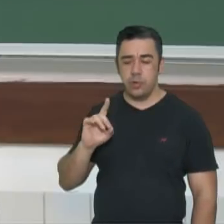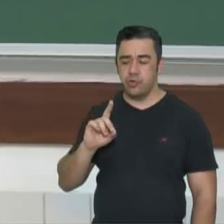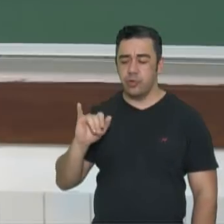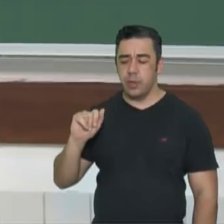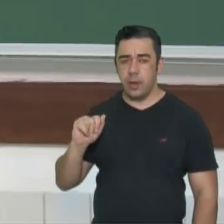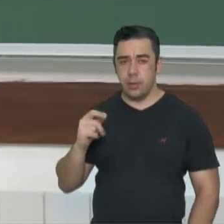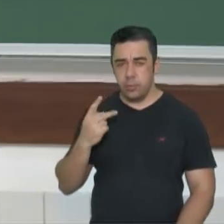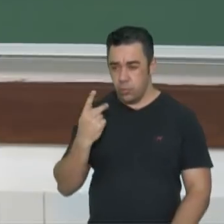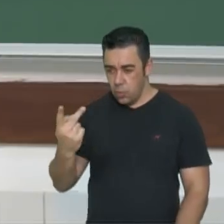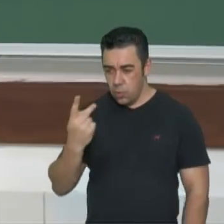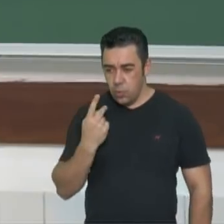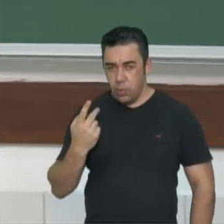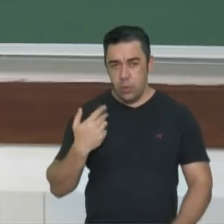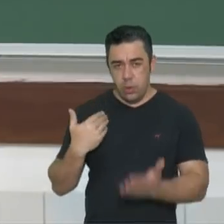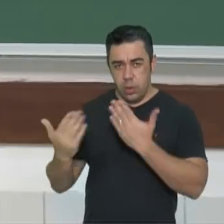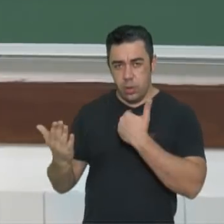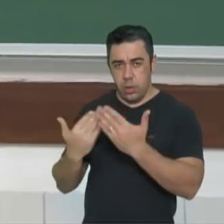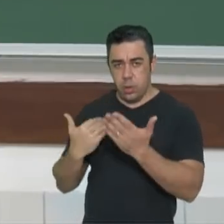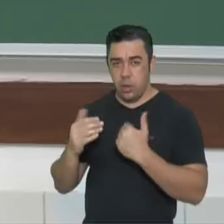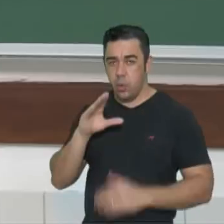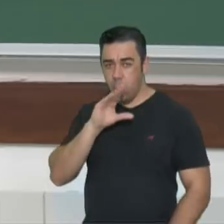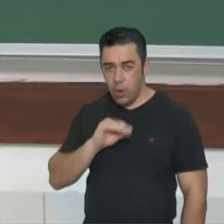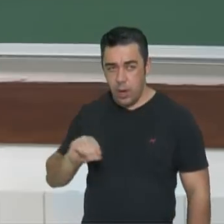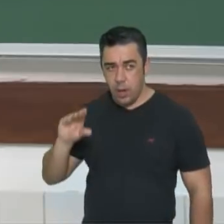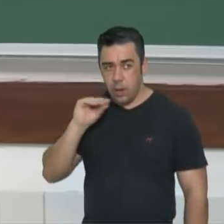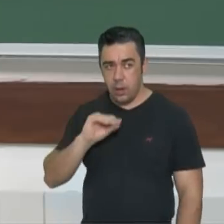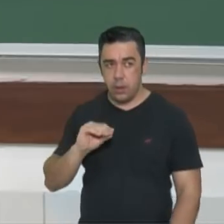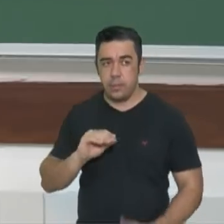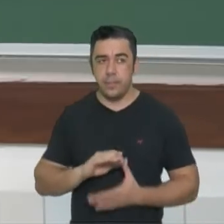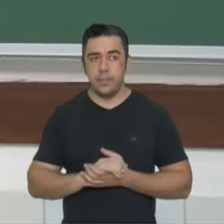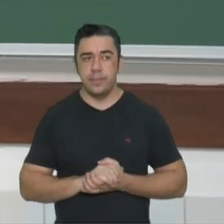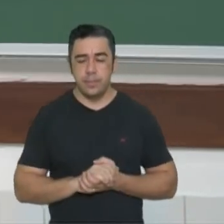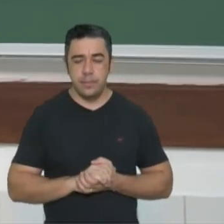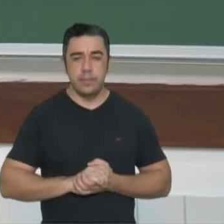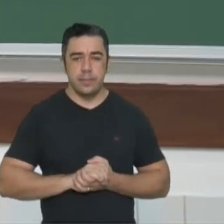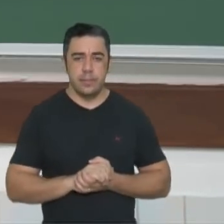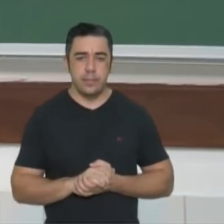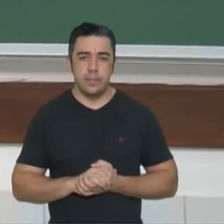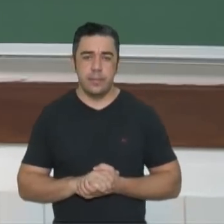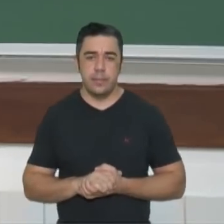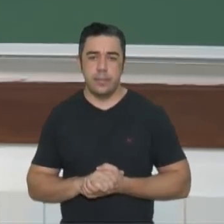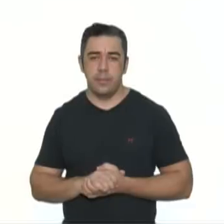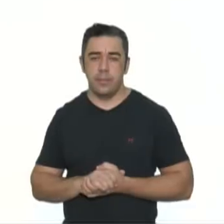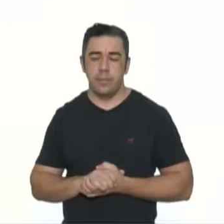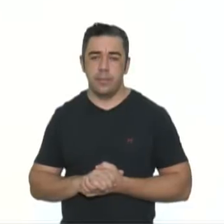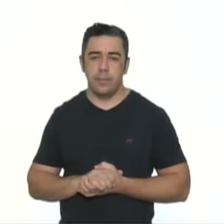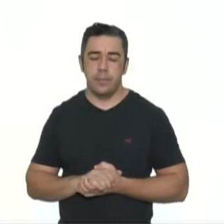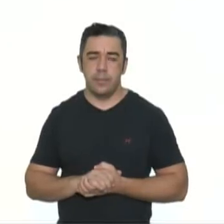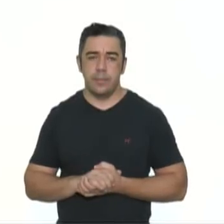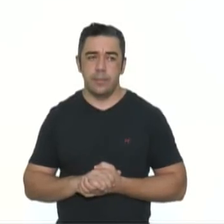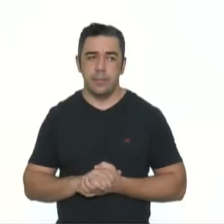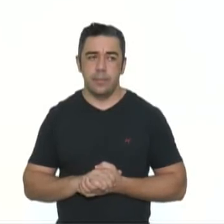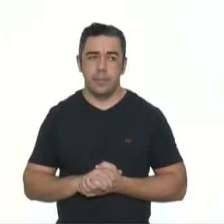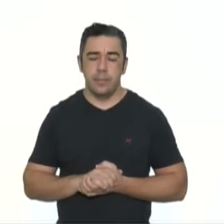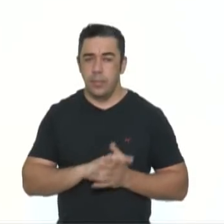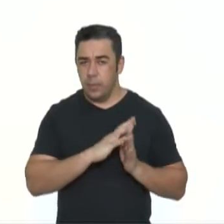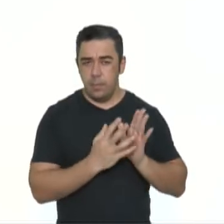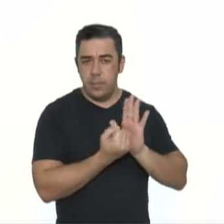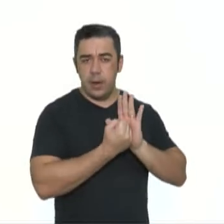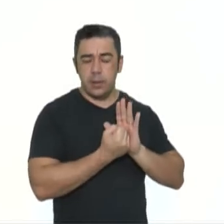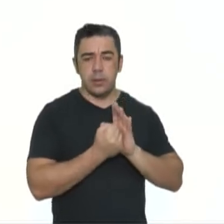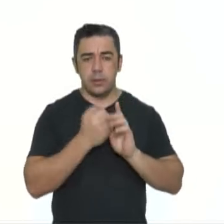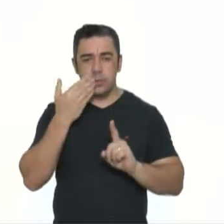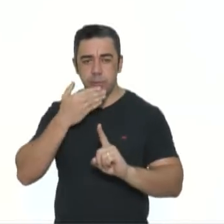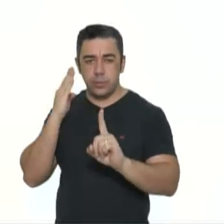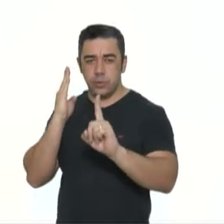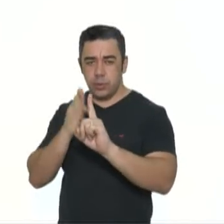sempre dois, pelo menos dois. Duas pessoas ou mais, diálogo, vou dialogar. E oral. Marca do discurso